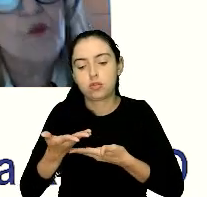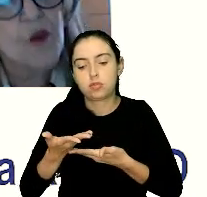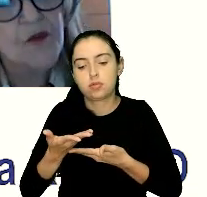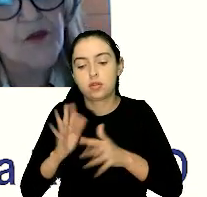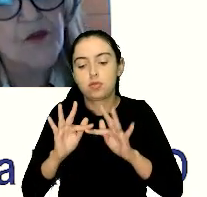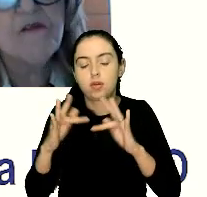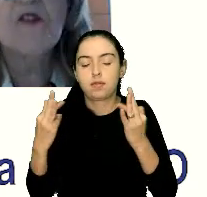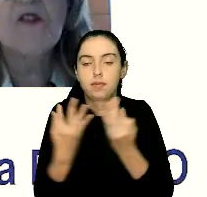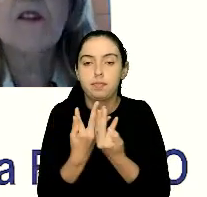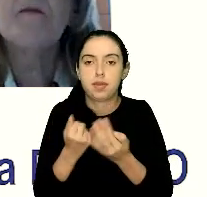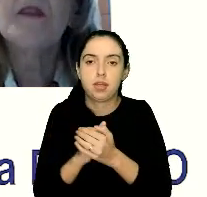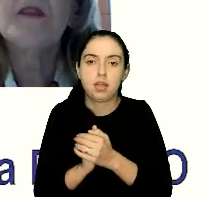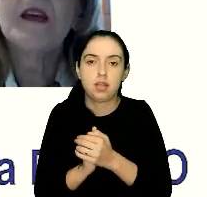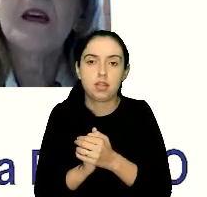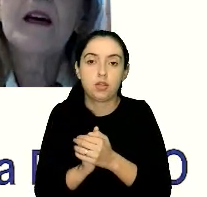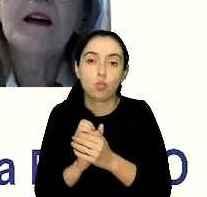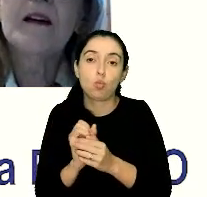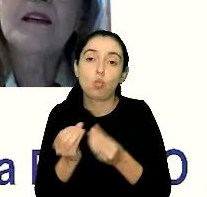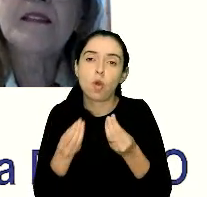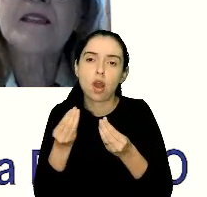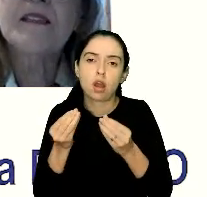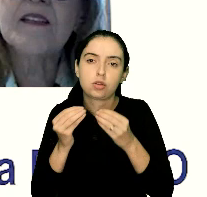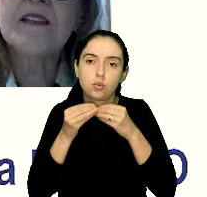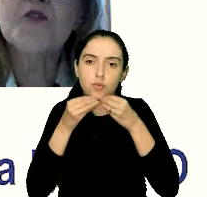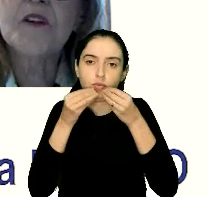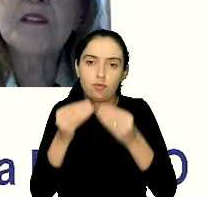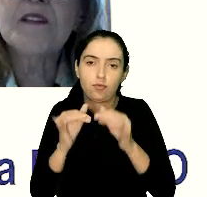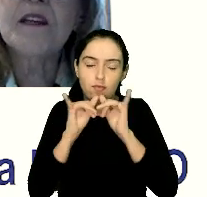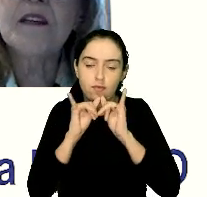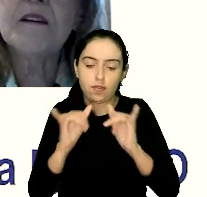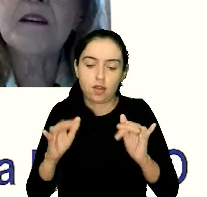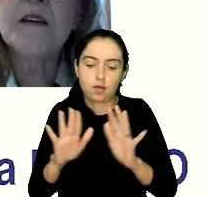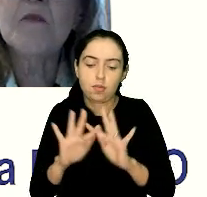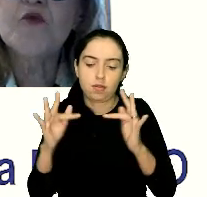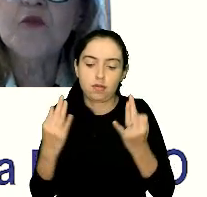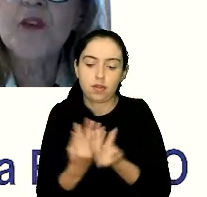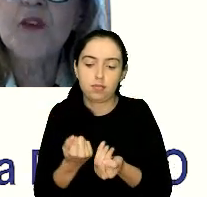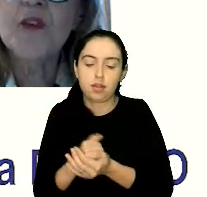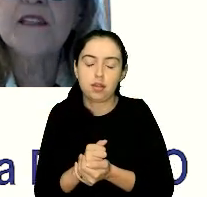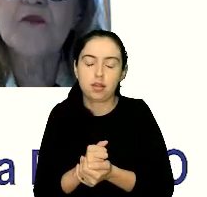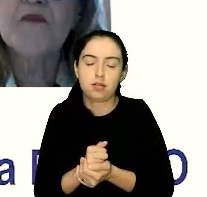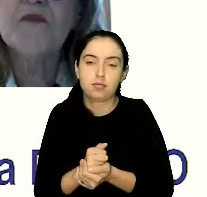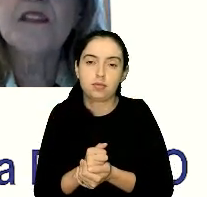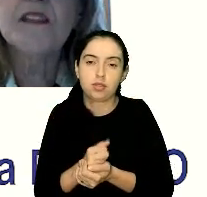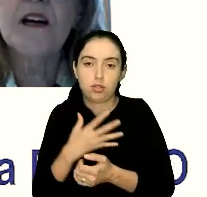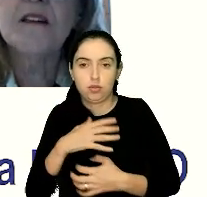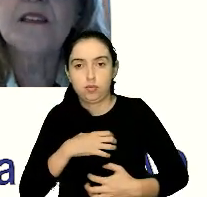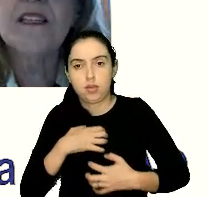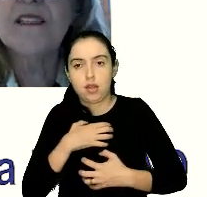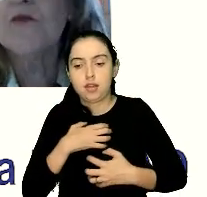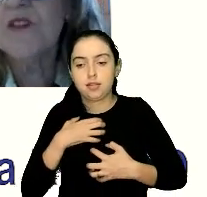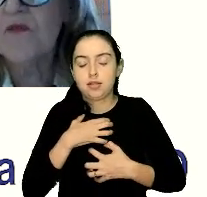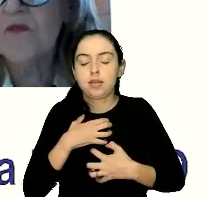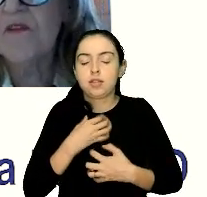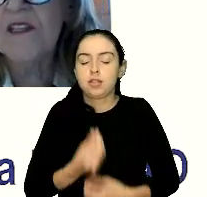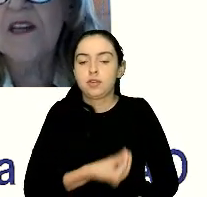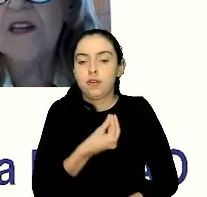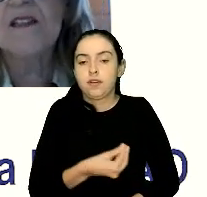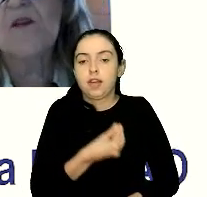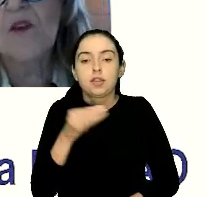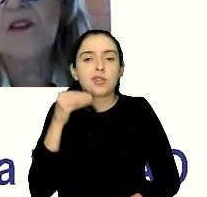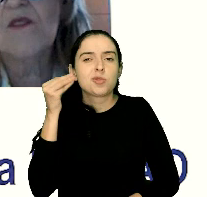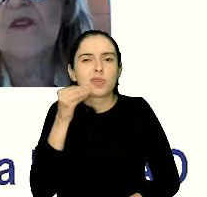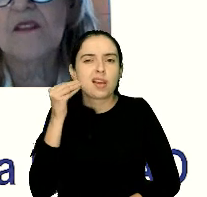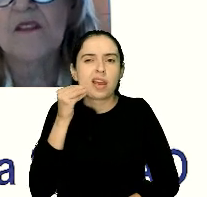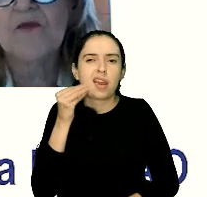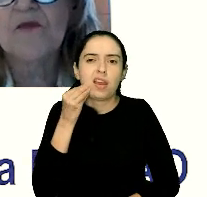família, quando divide, né? As questões emocionais que são vivenciadas, que estão sendo